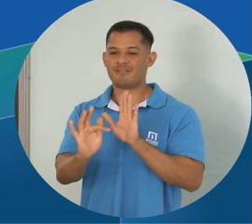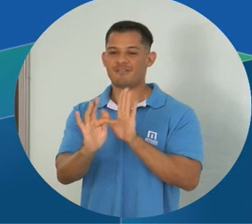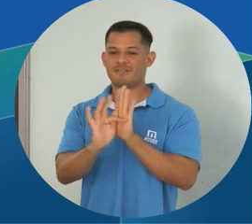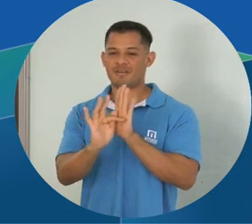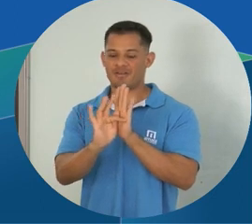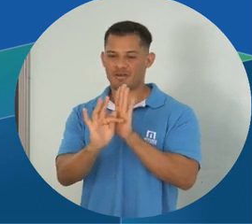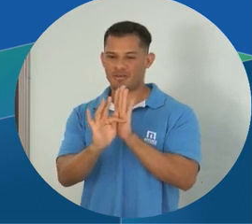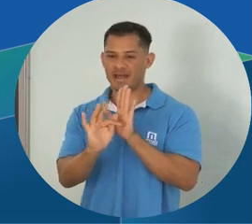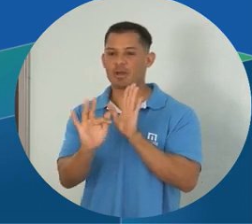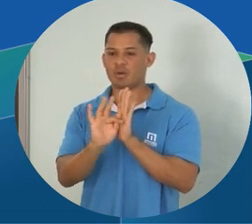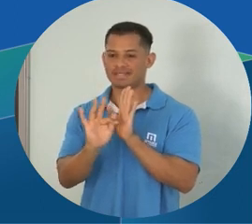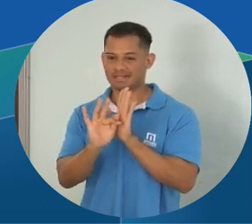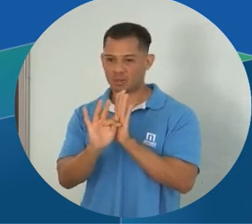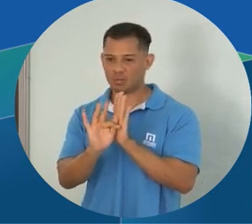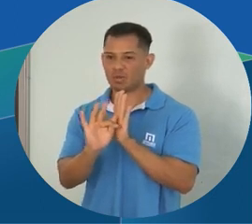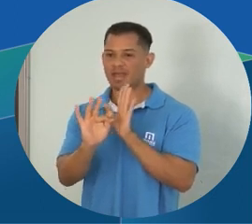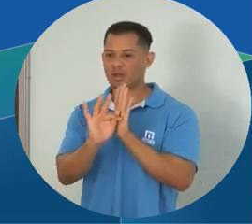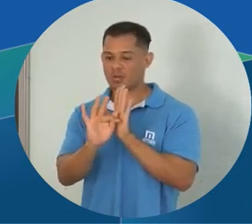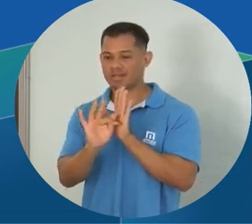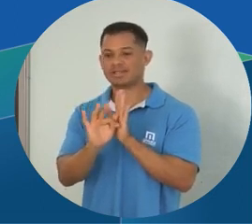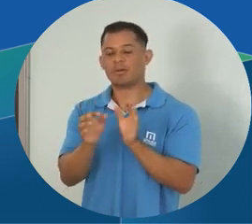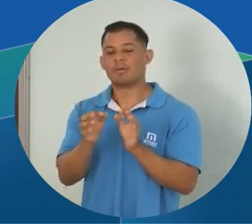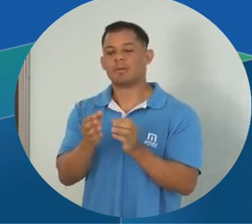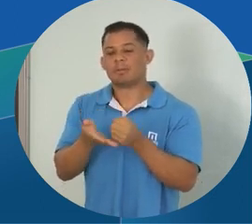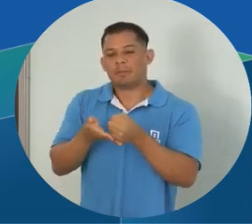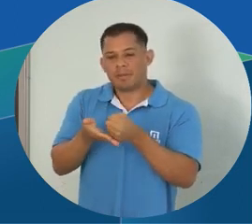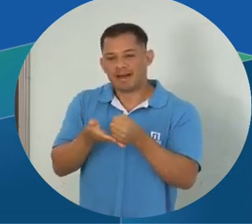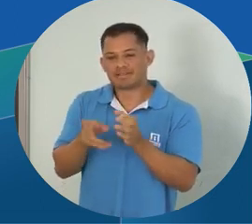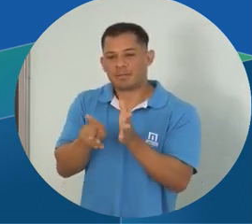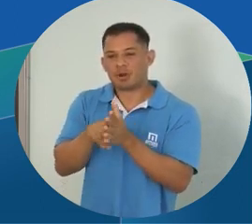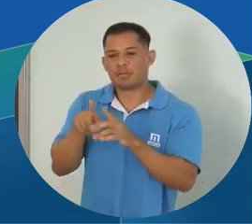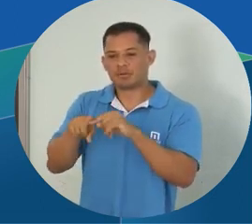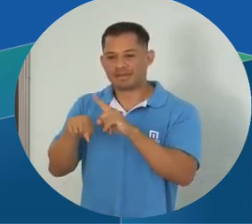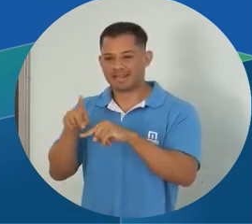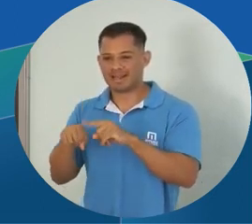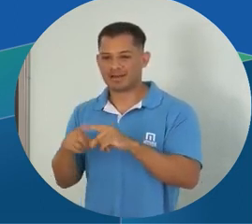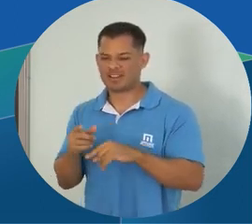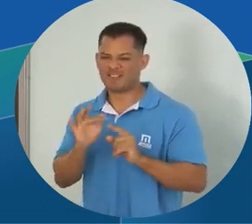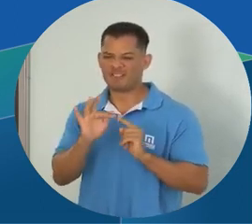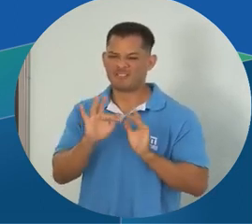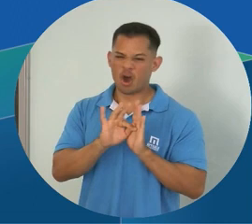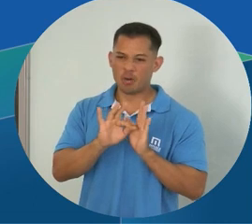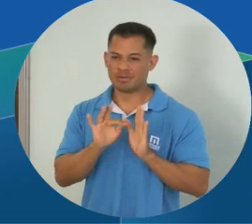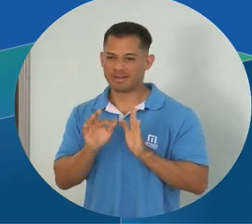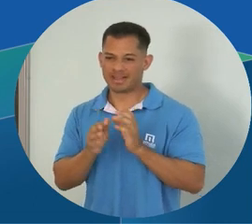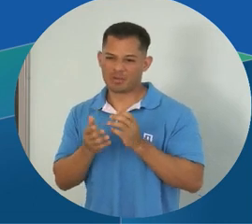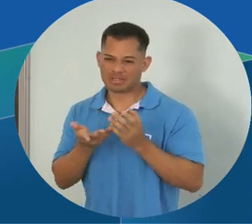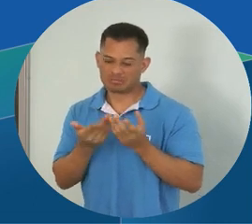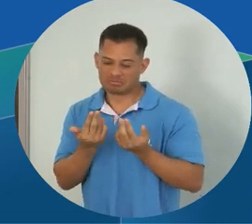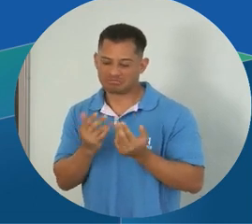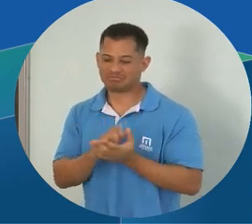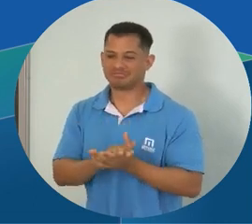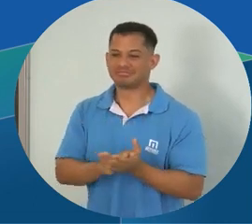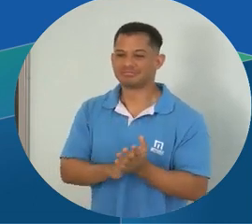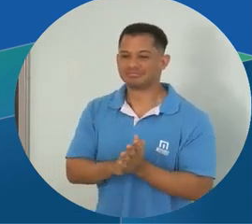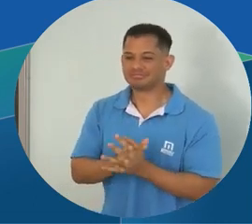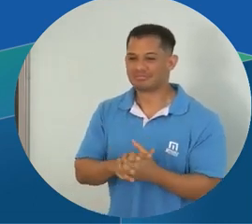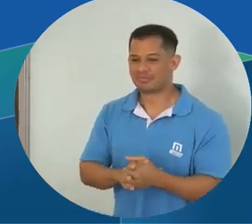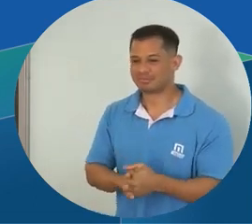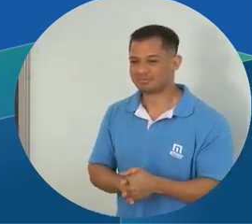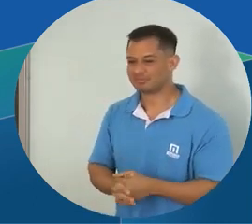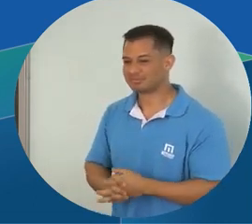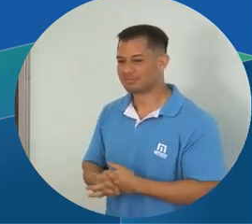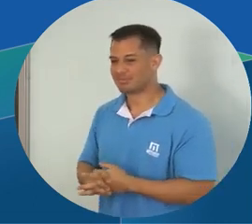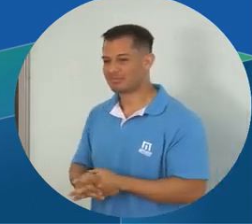seria a tensão admissível do material, que a gente está trabalhando, ou do solo, que seria o